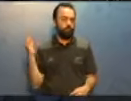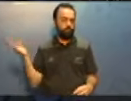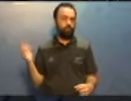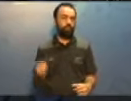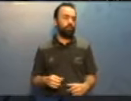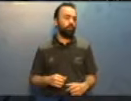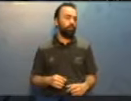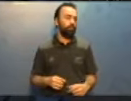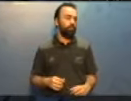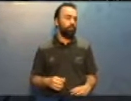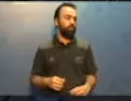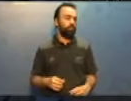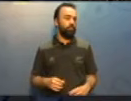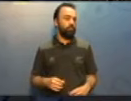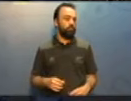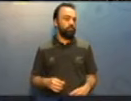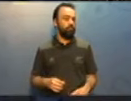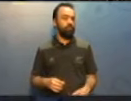deles.